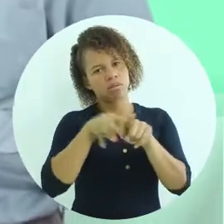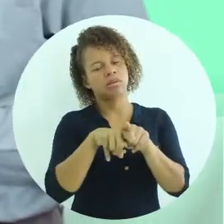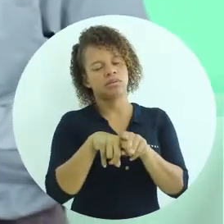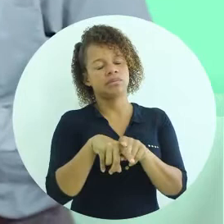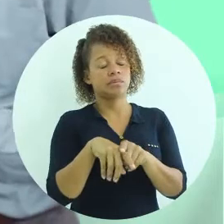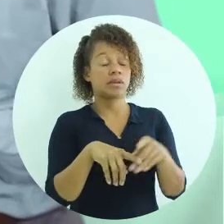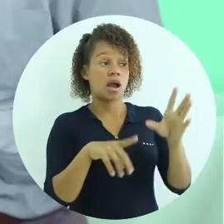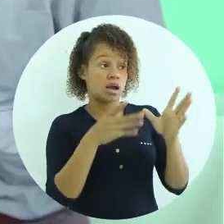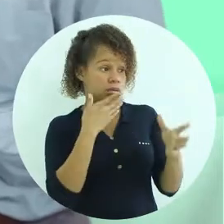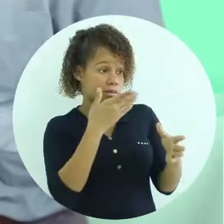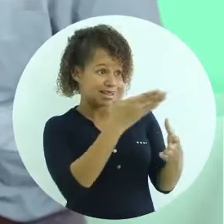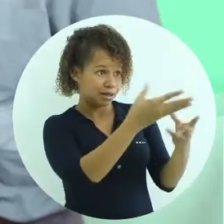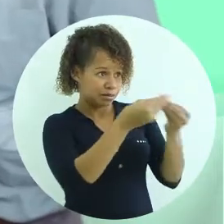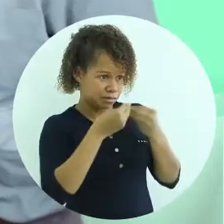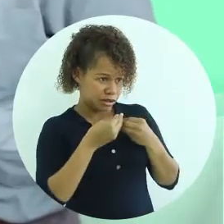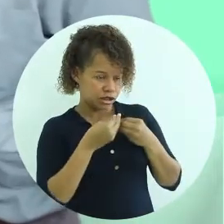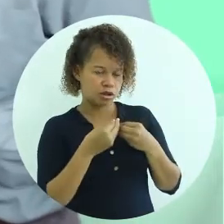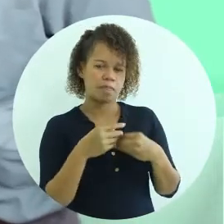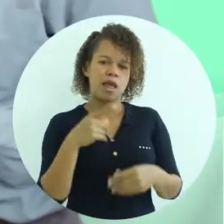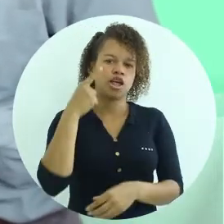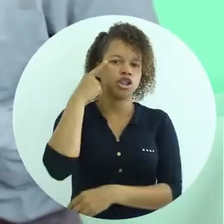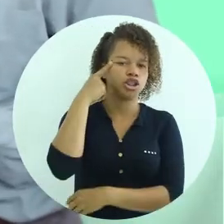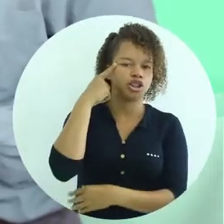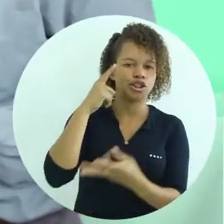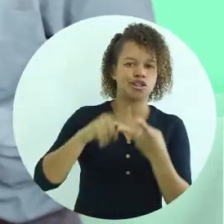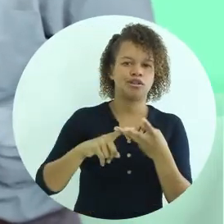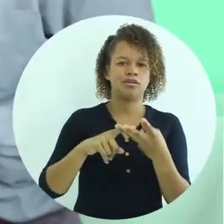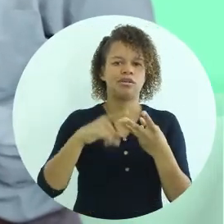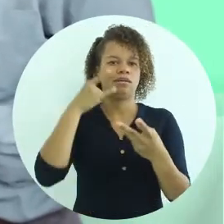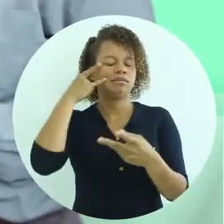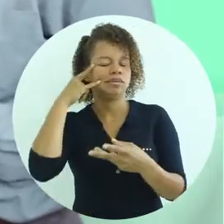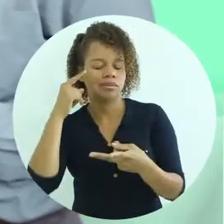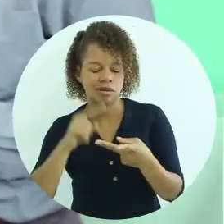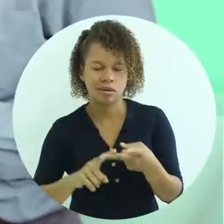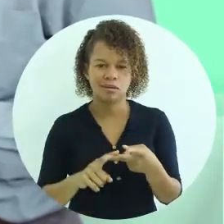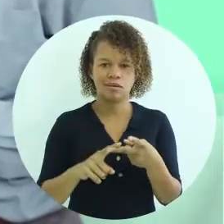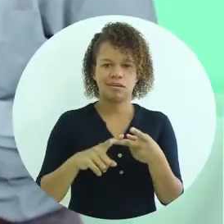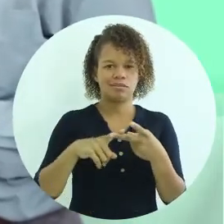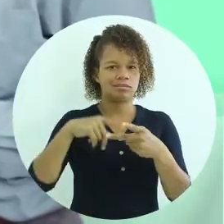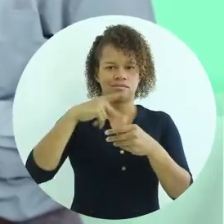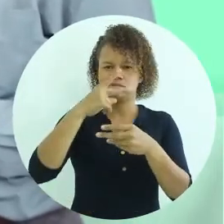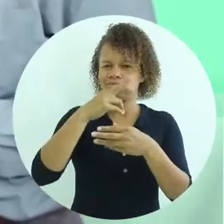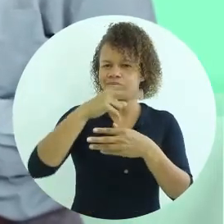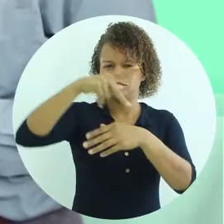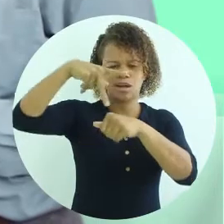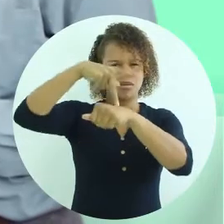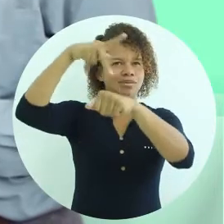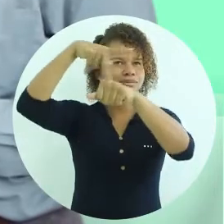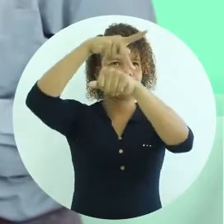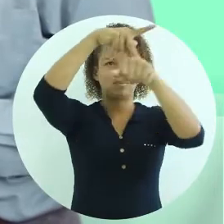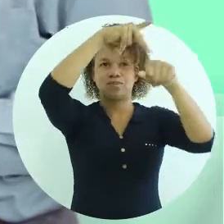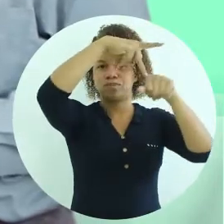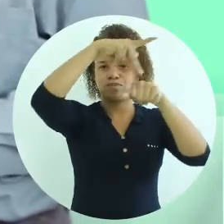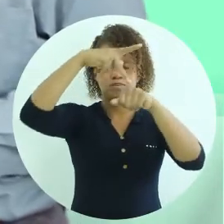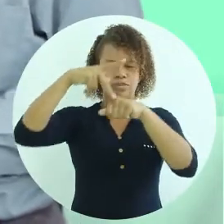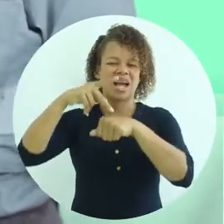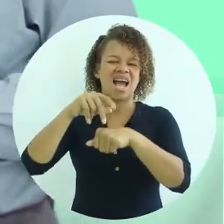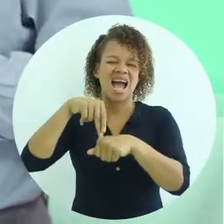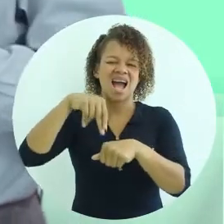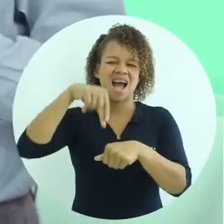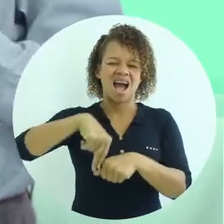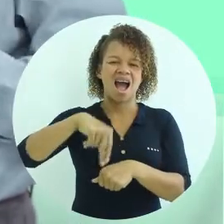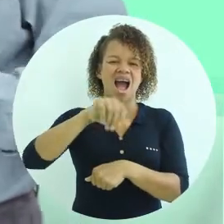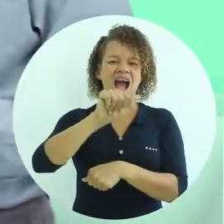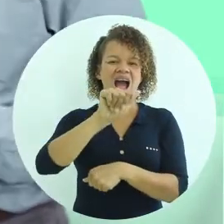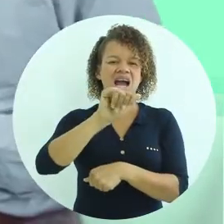o fornecedor de que país? Ah, tem China, Paquistão, Coreia do Sul, geralmente países ali da Ásia, né, Oriente Médio.